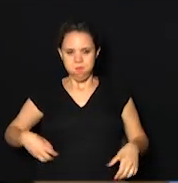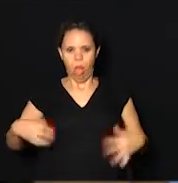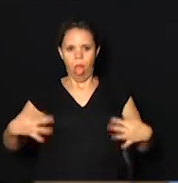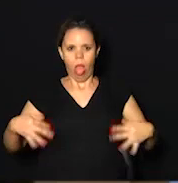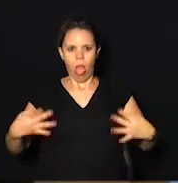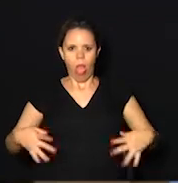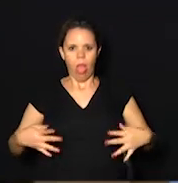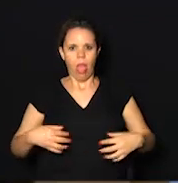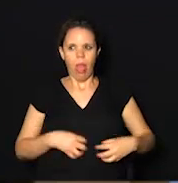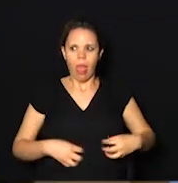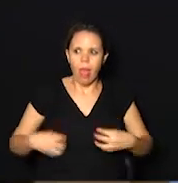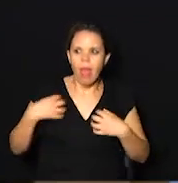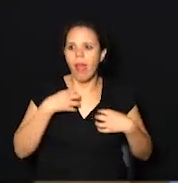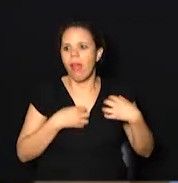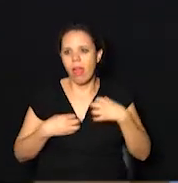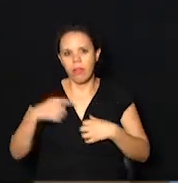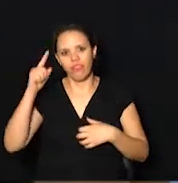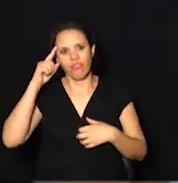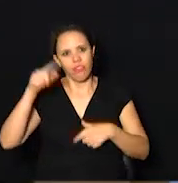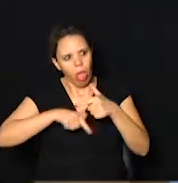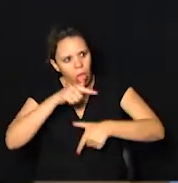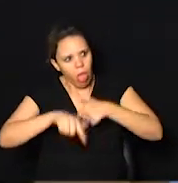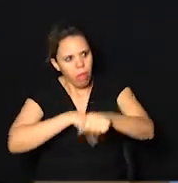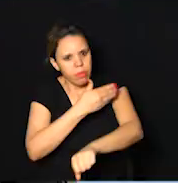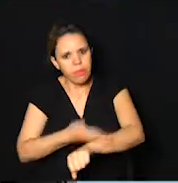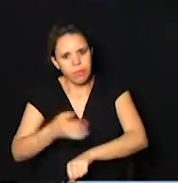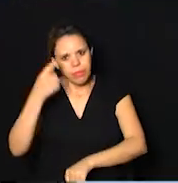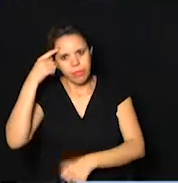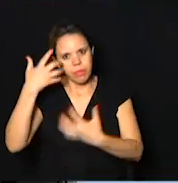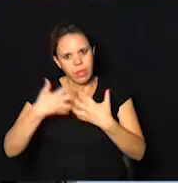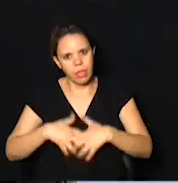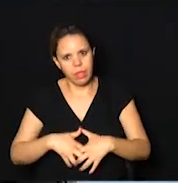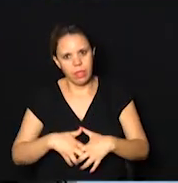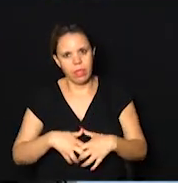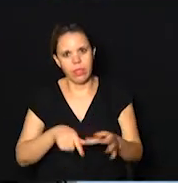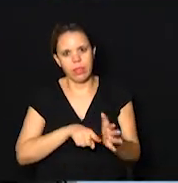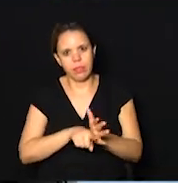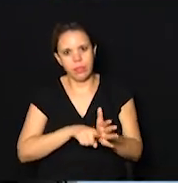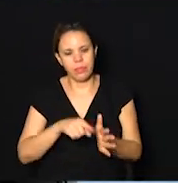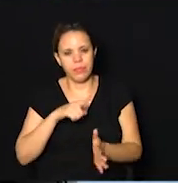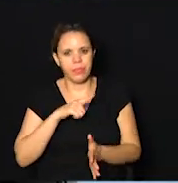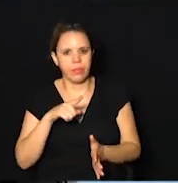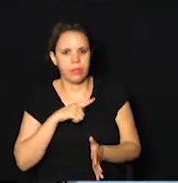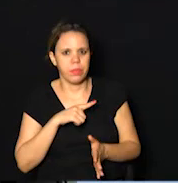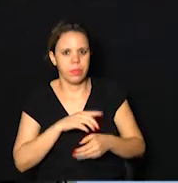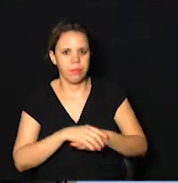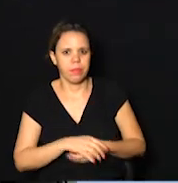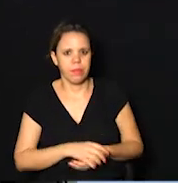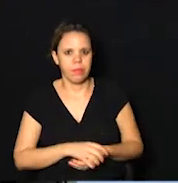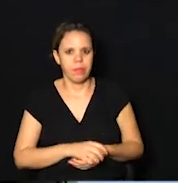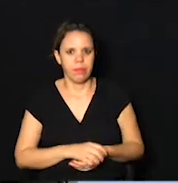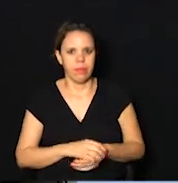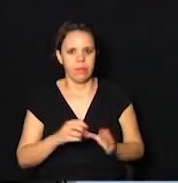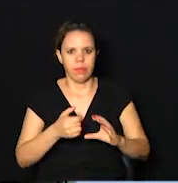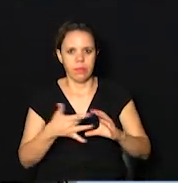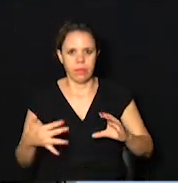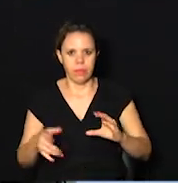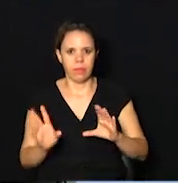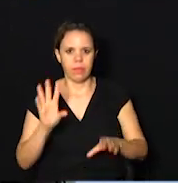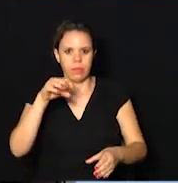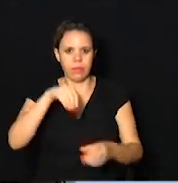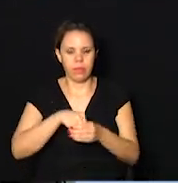porque não parava quieto ele tava o dia inteiro trabalhando pensando a gente tem um estudo né de as